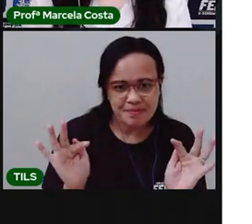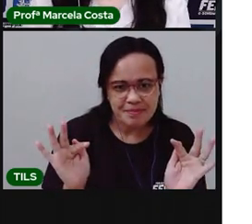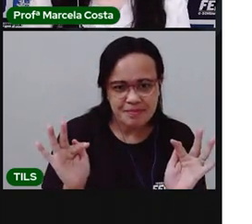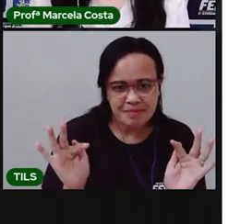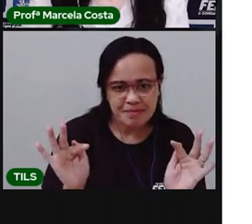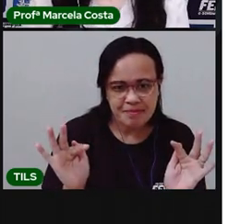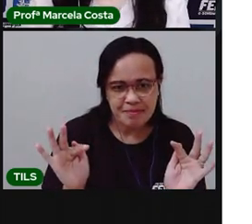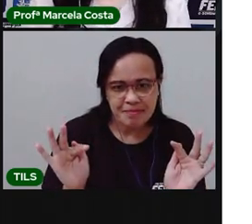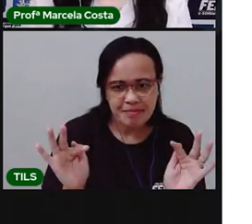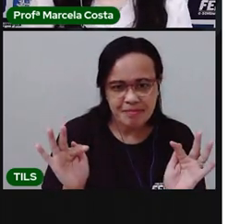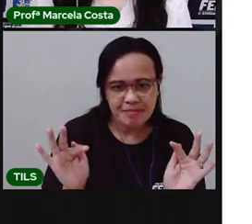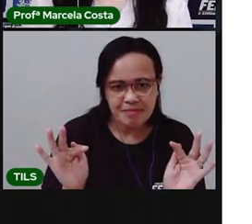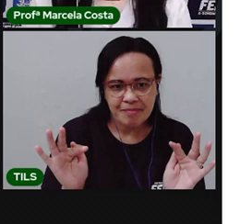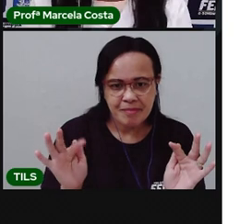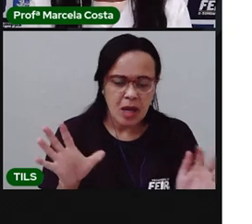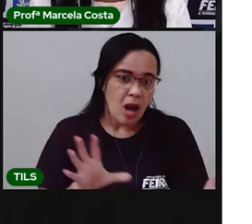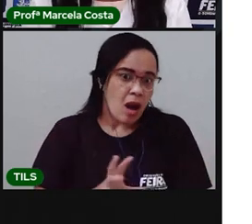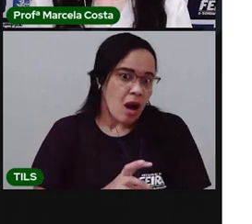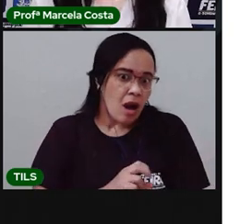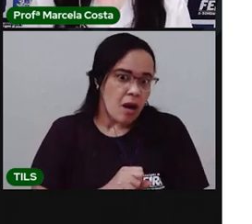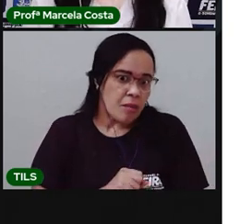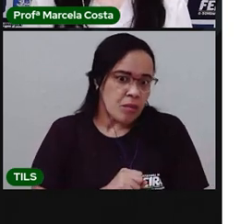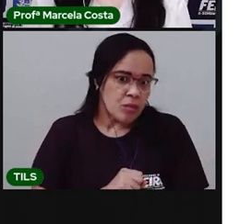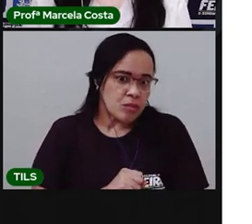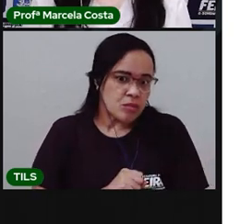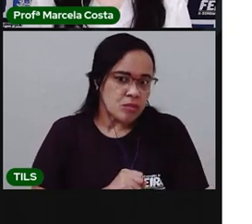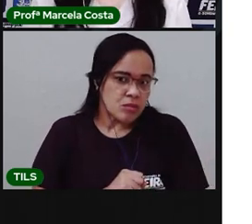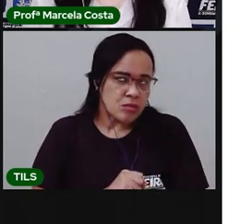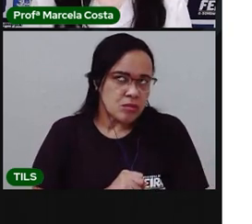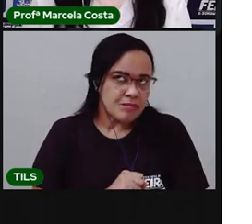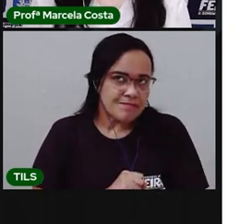Ela está expressando amor?